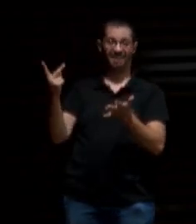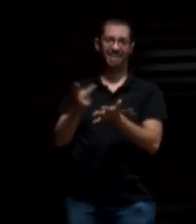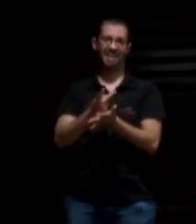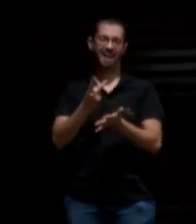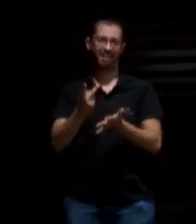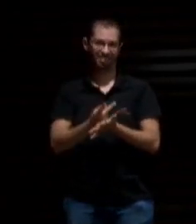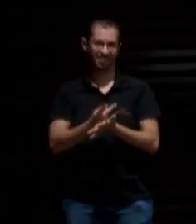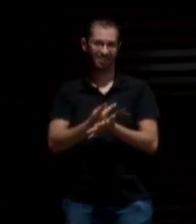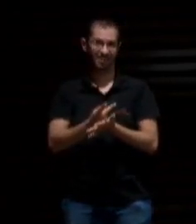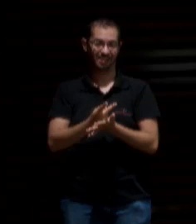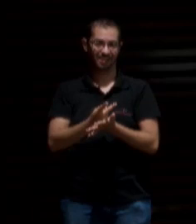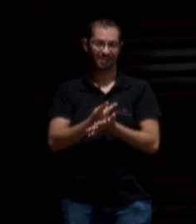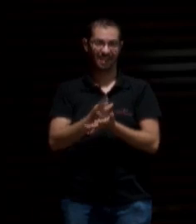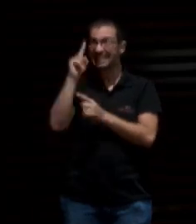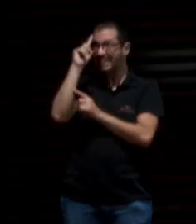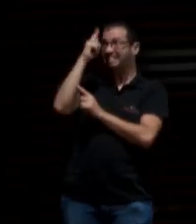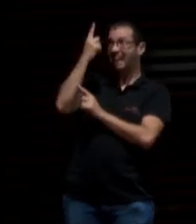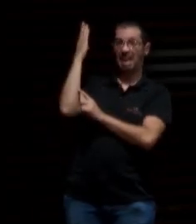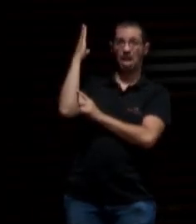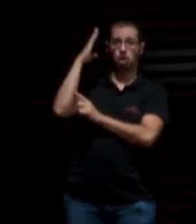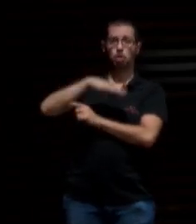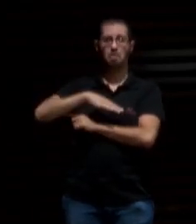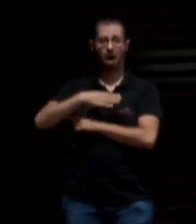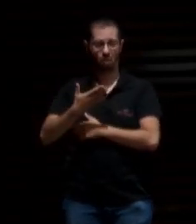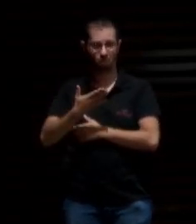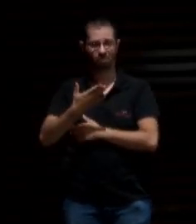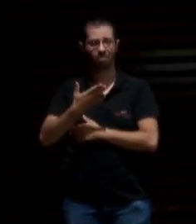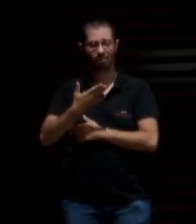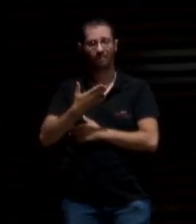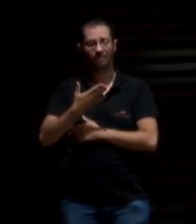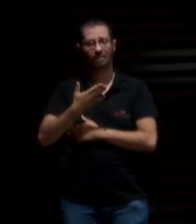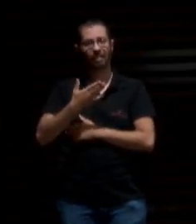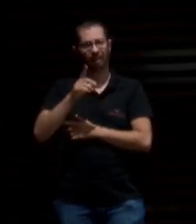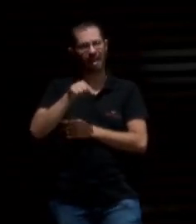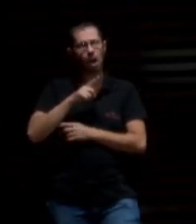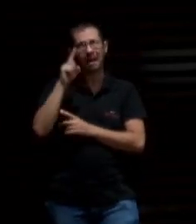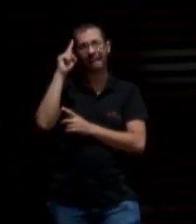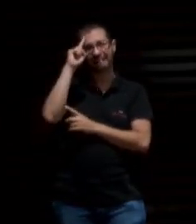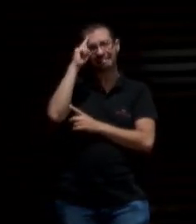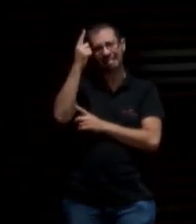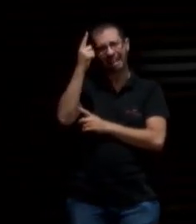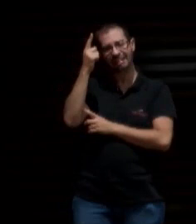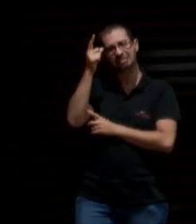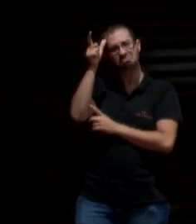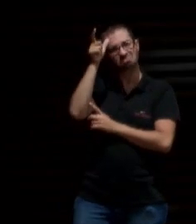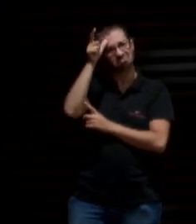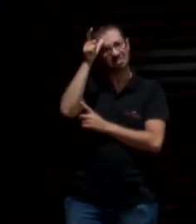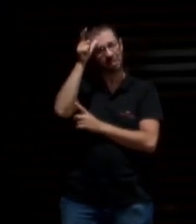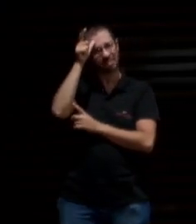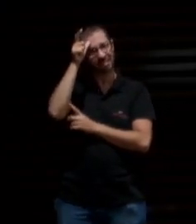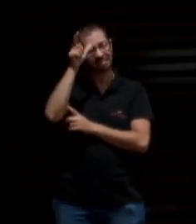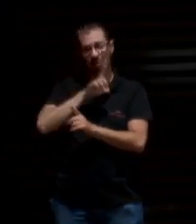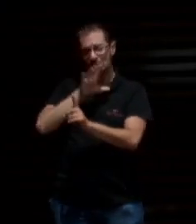Ela é uma teologia equivocadora, ela não é equivocada. É uma teologia maligna que está pegando muita gente aqui,